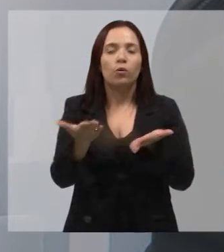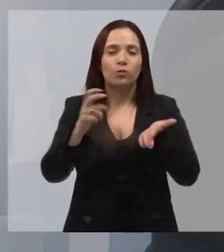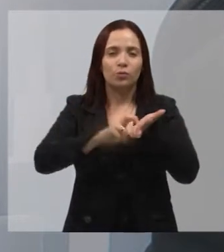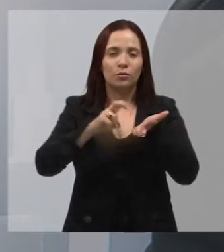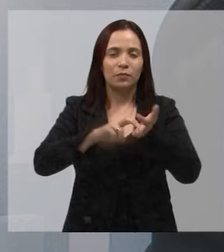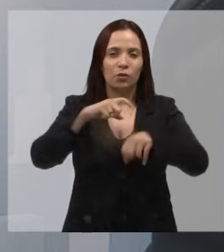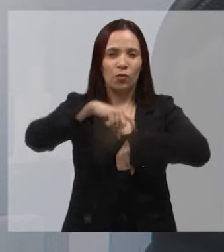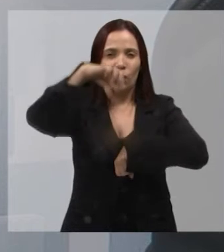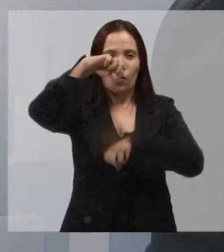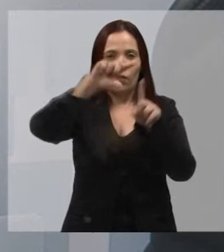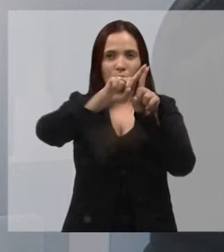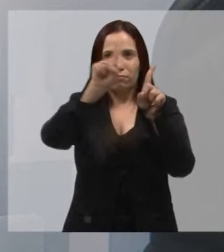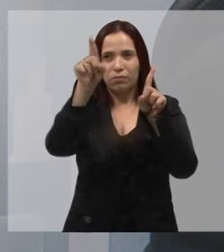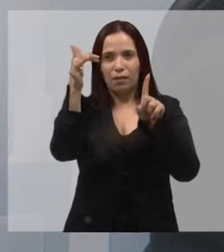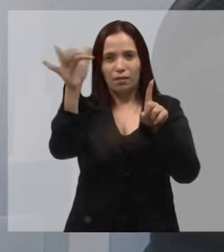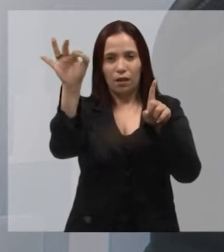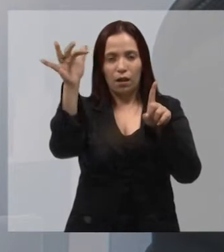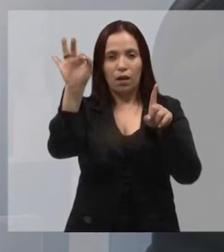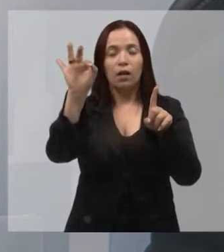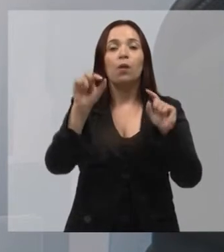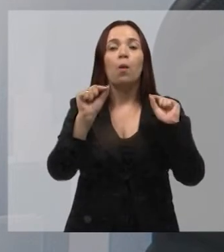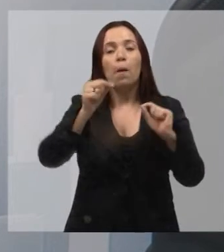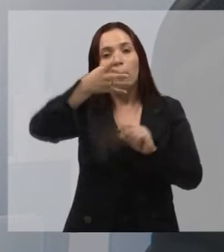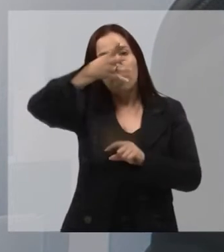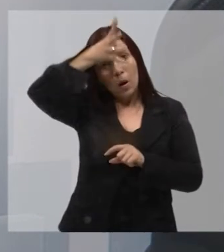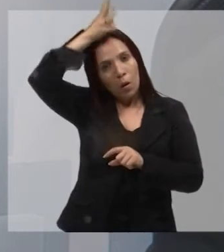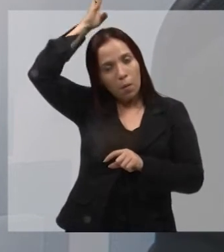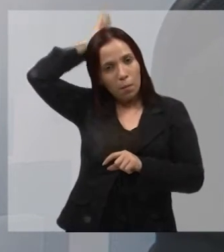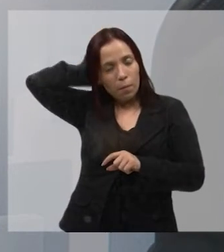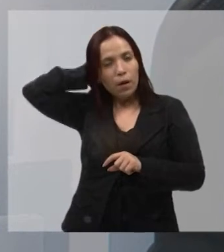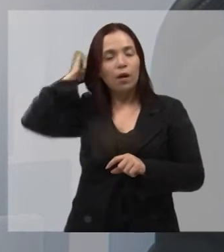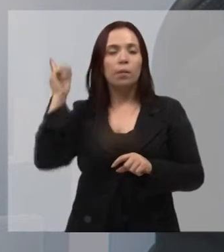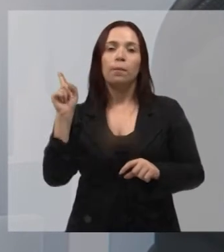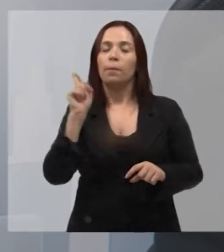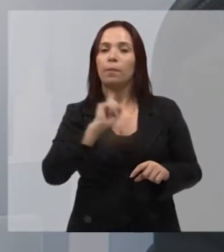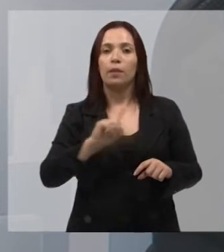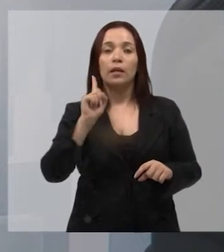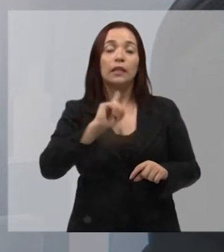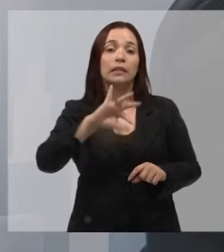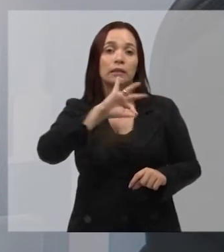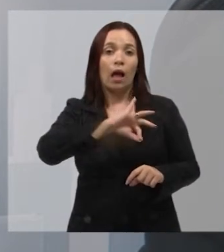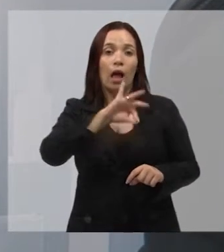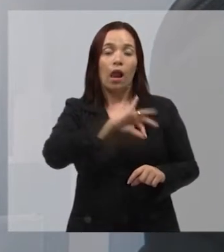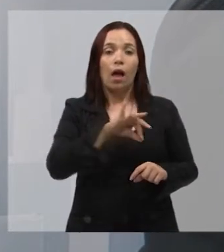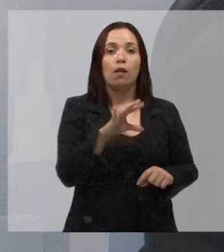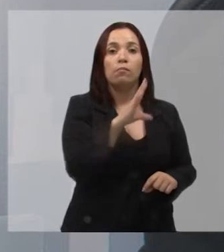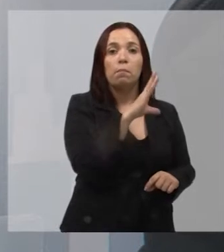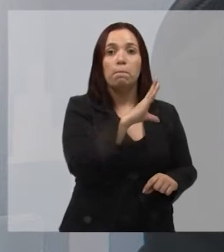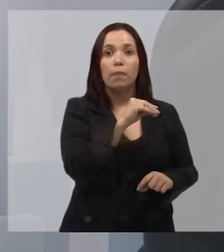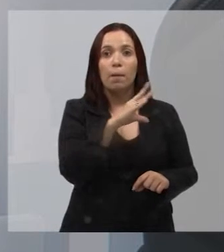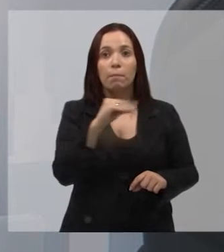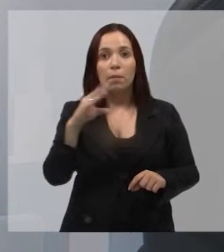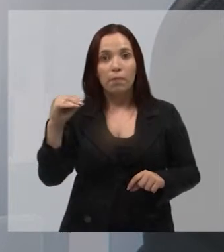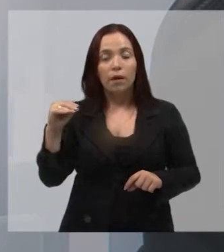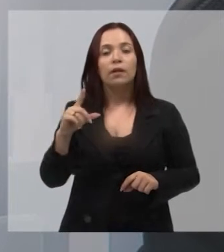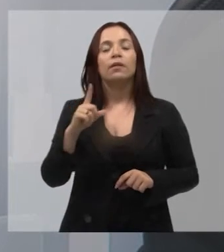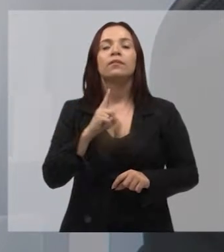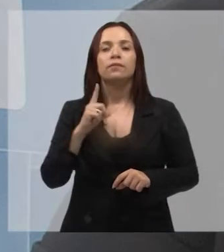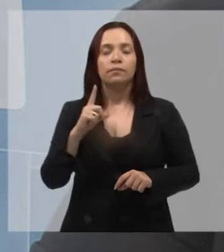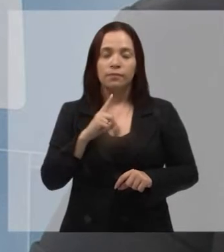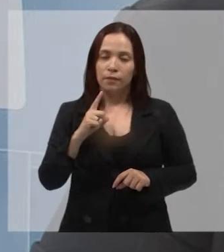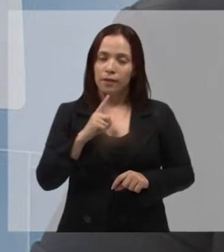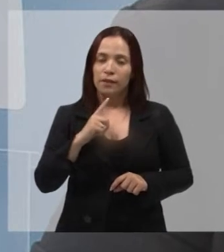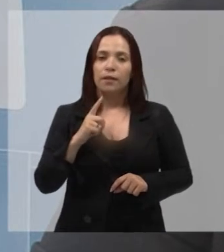de manhã, de 9 às 10, os bombeiros de Minas Gerais estão com salários atrasados. Pois é, lá tem um